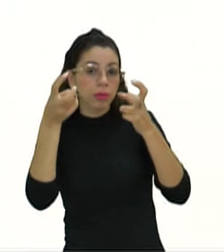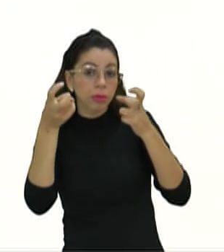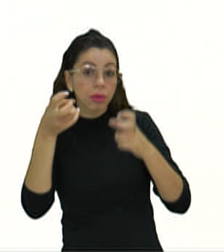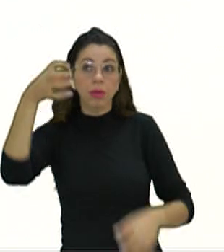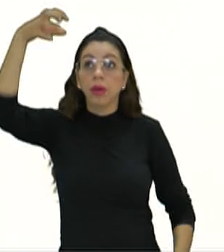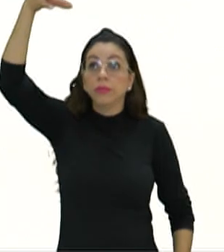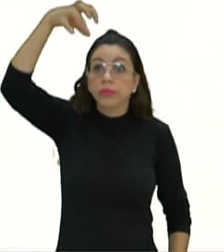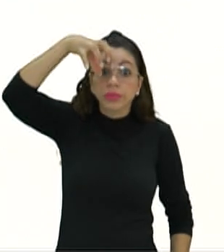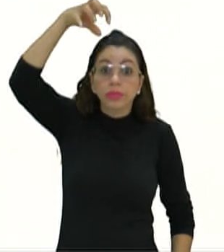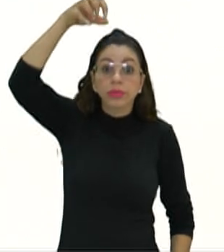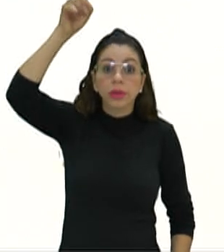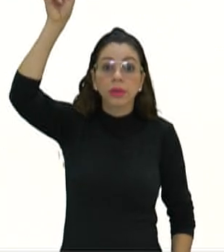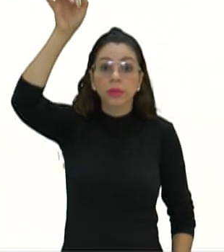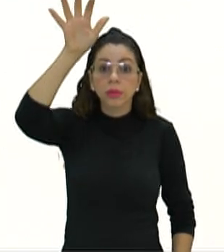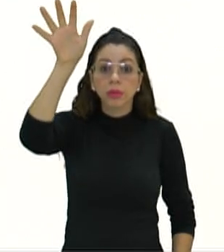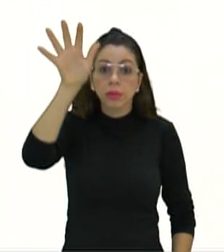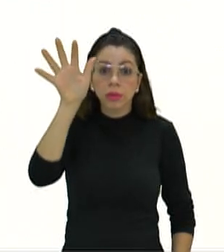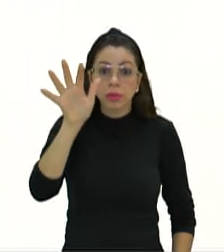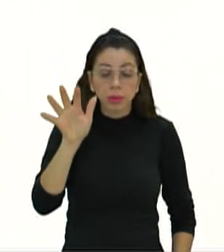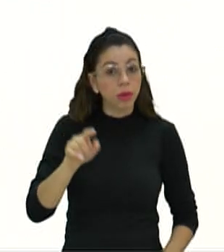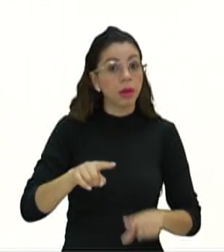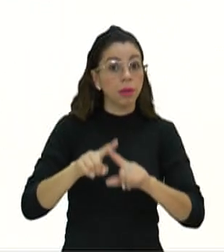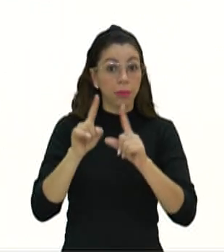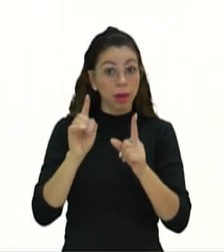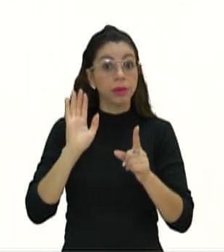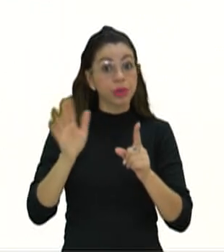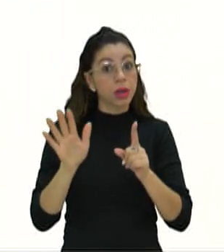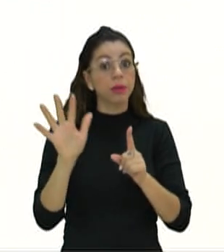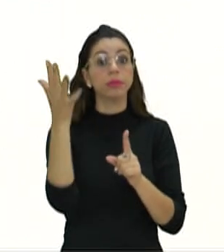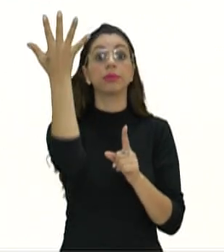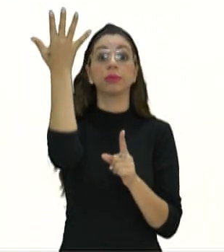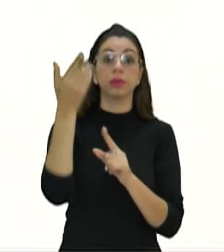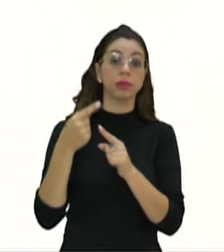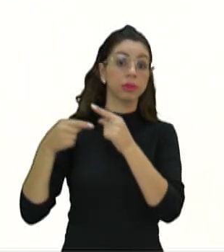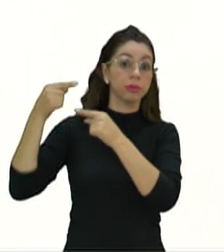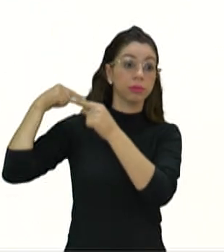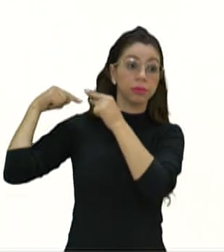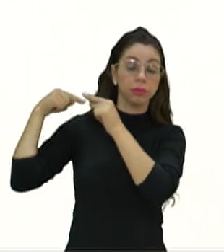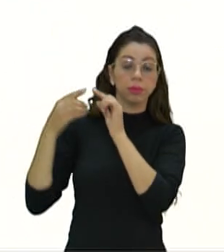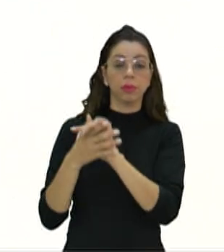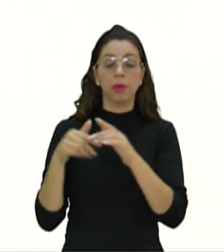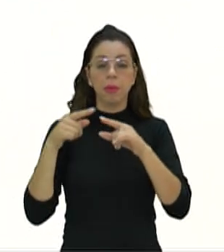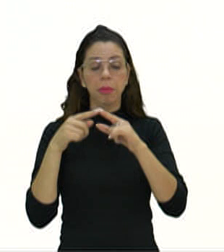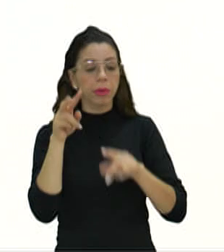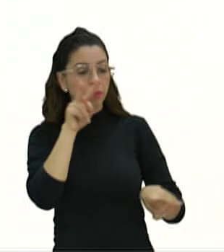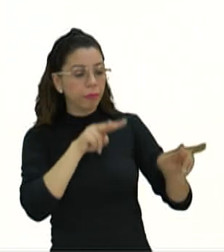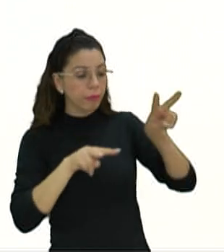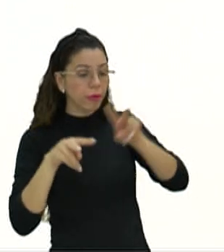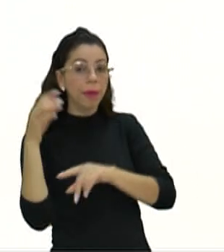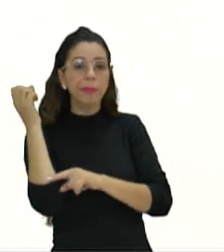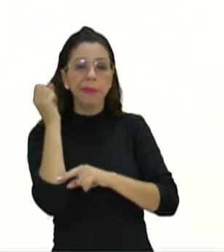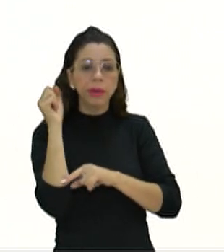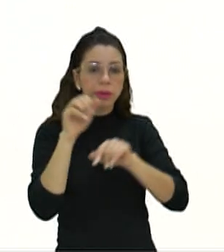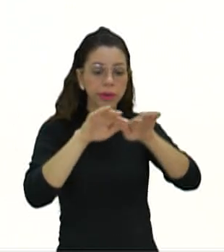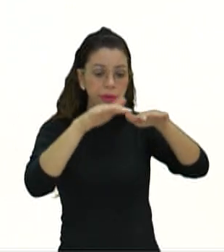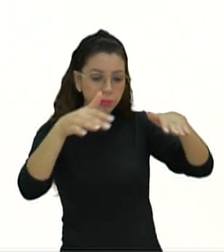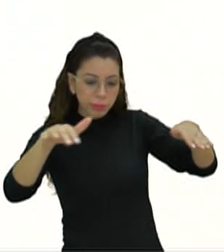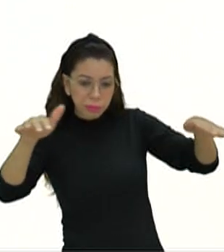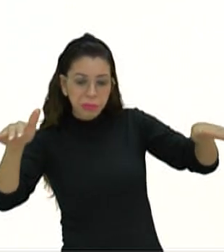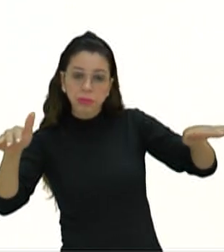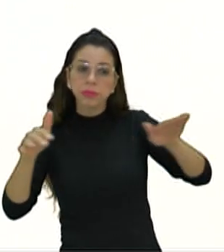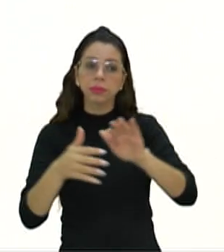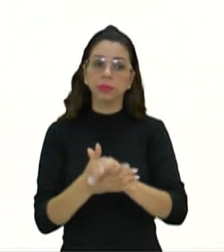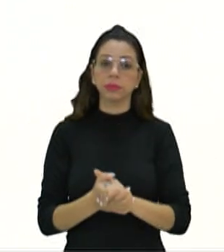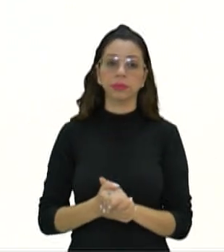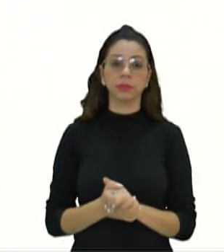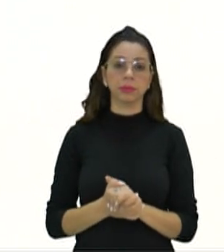está nevando, mas nevou, né? A gente vê tudo branquinho, tudo coberto pela neve. Então, it has